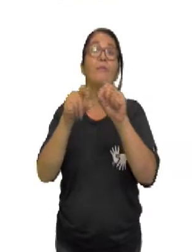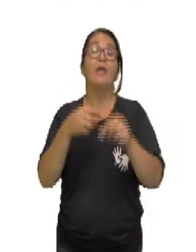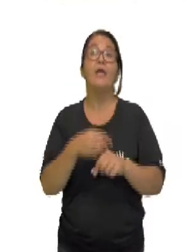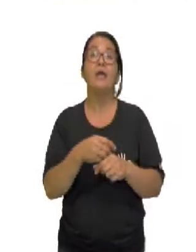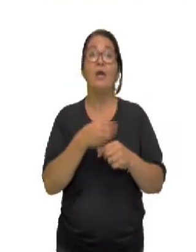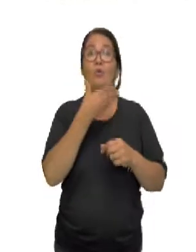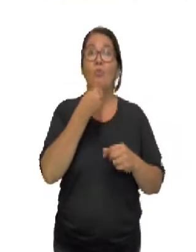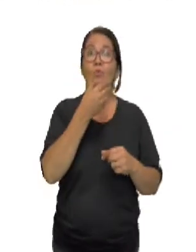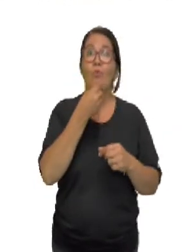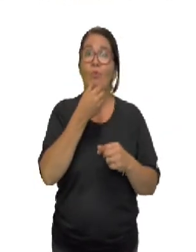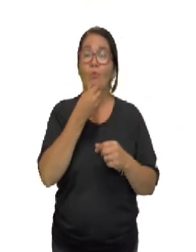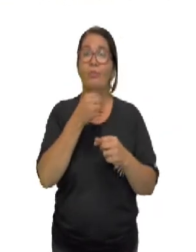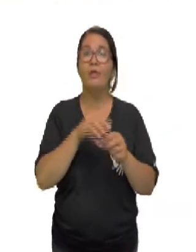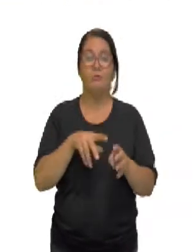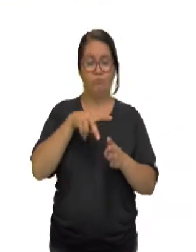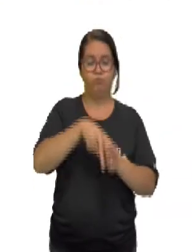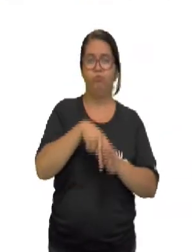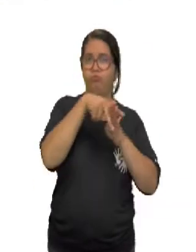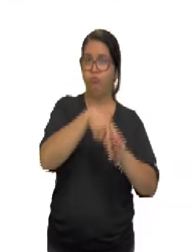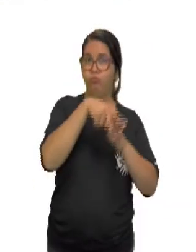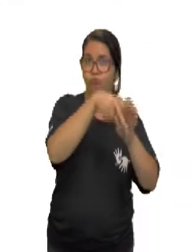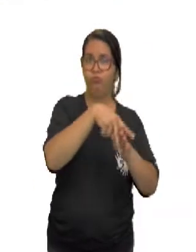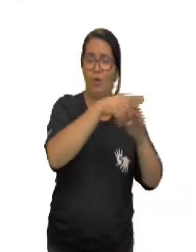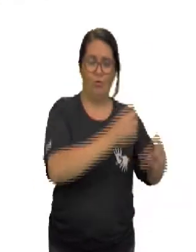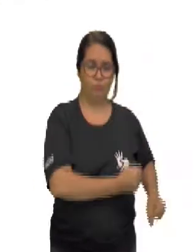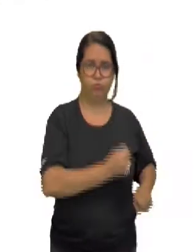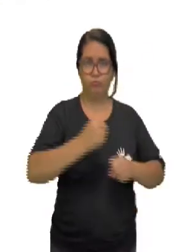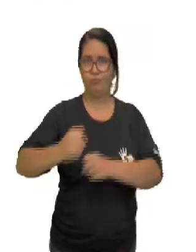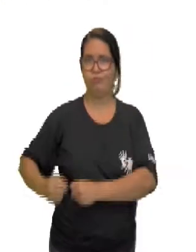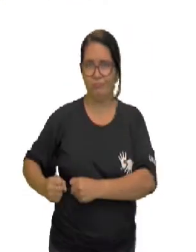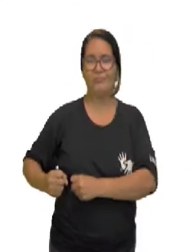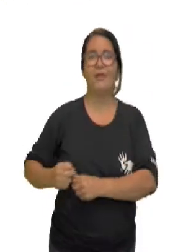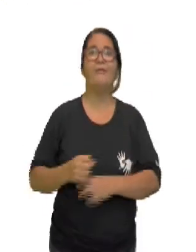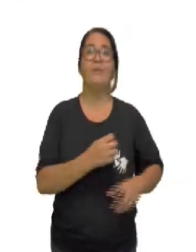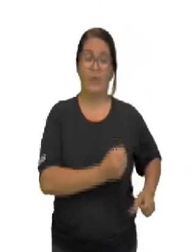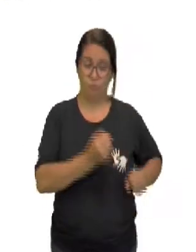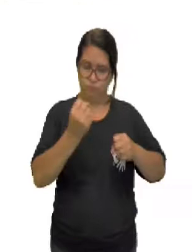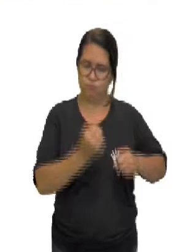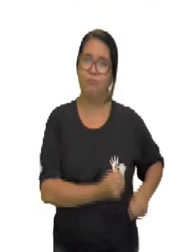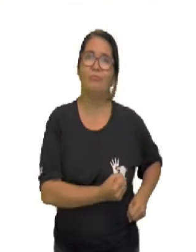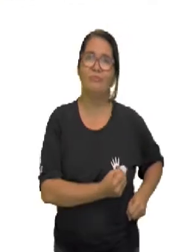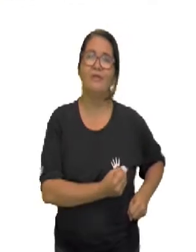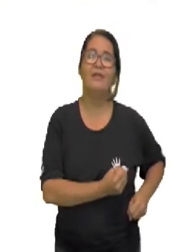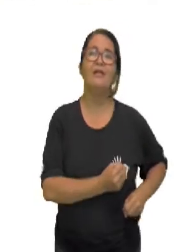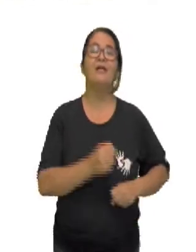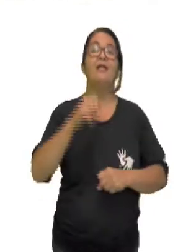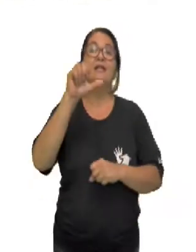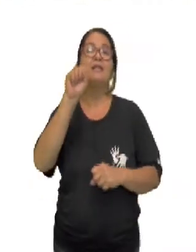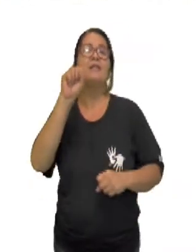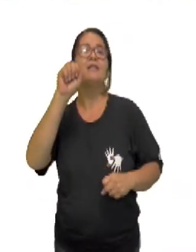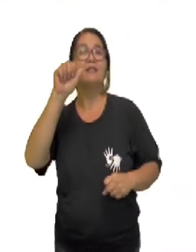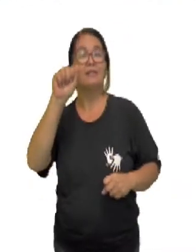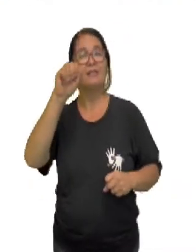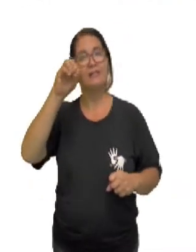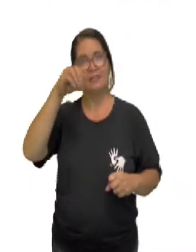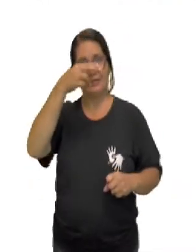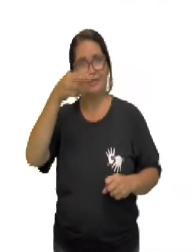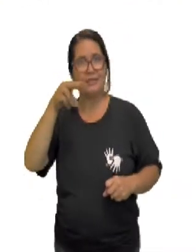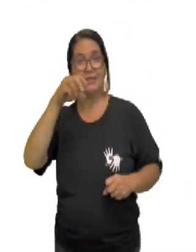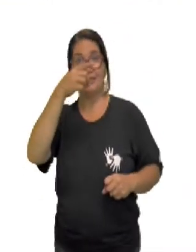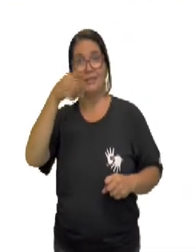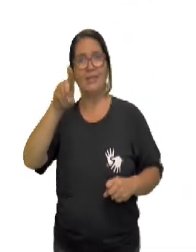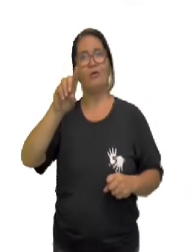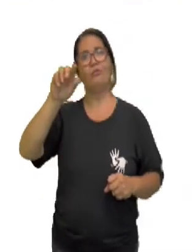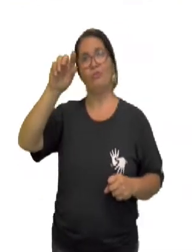O Canadá, ele é ligado, ele é um país independente, mas ele faz parte